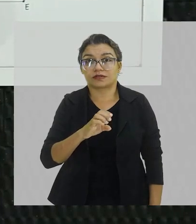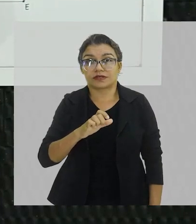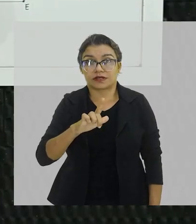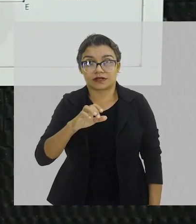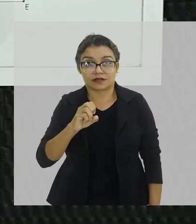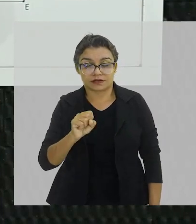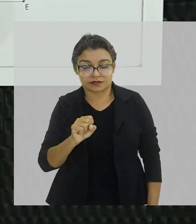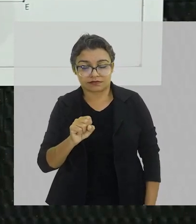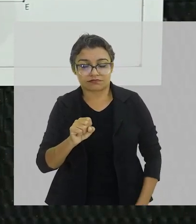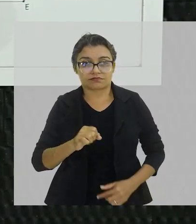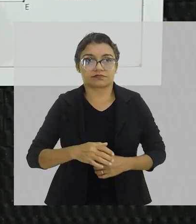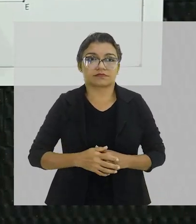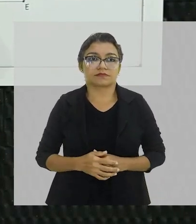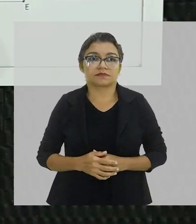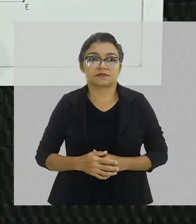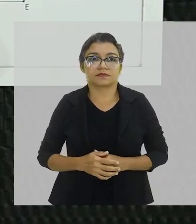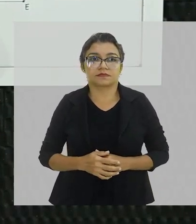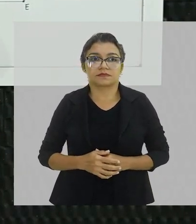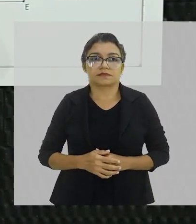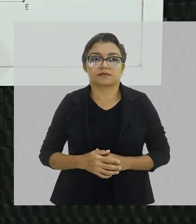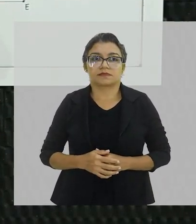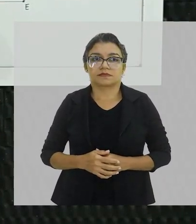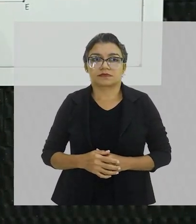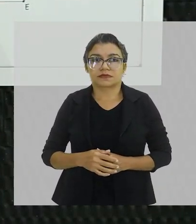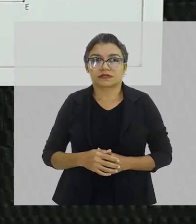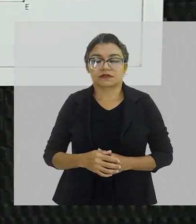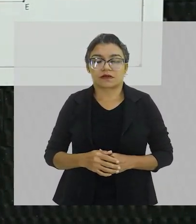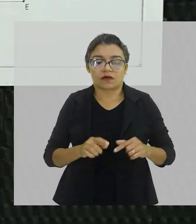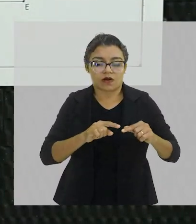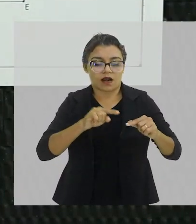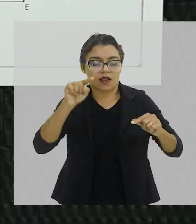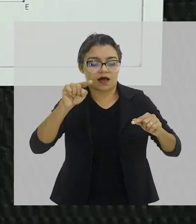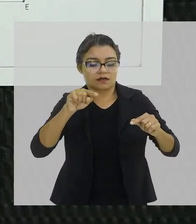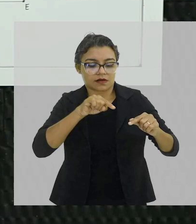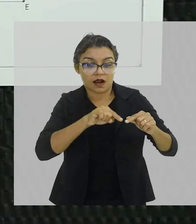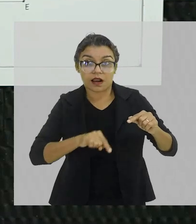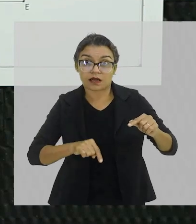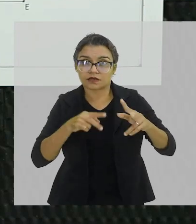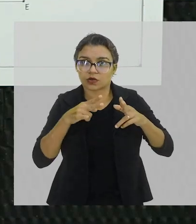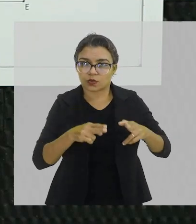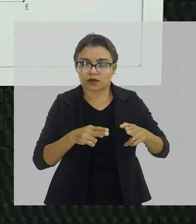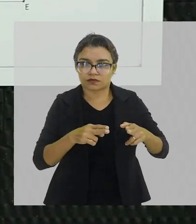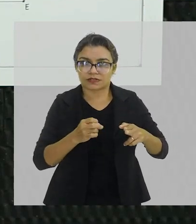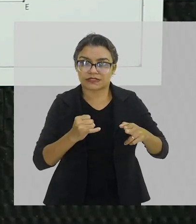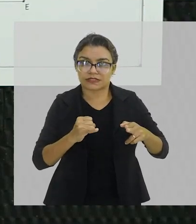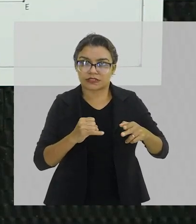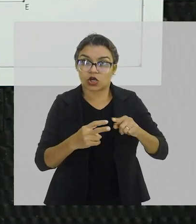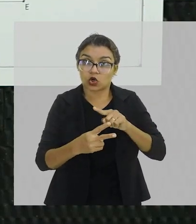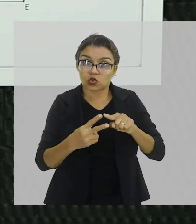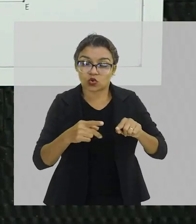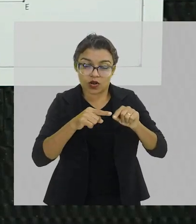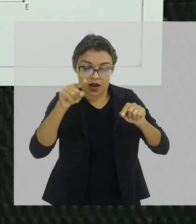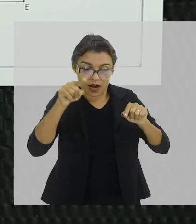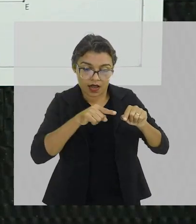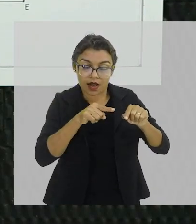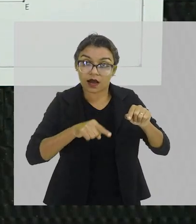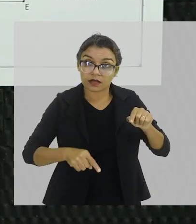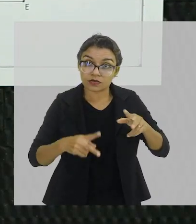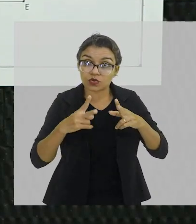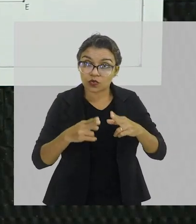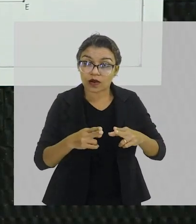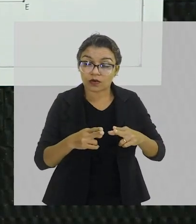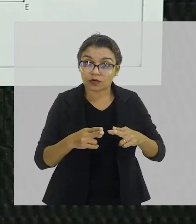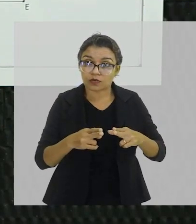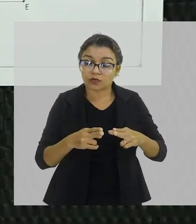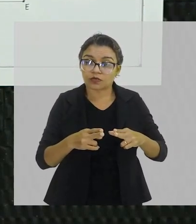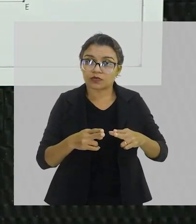regular, esse lado aqui, turma, ele é igual a esse aqui, ó. Se esses dois lados aí são iguais, tá?